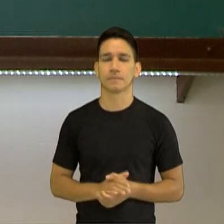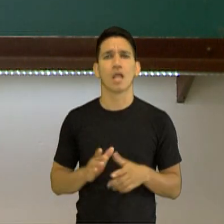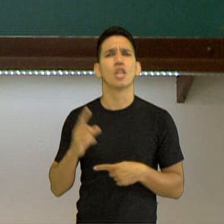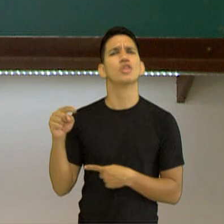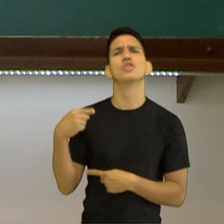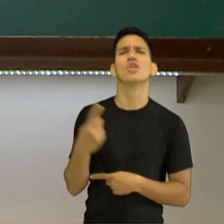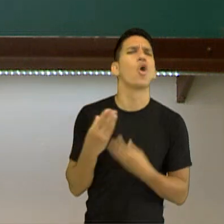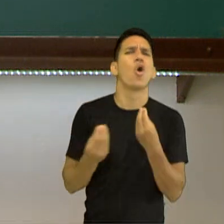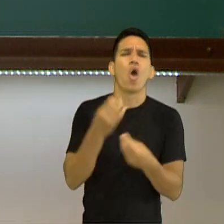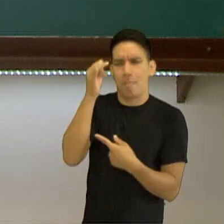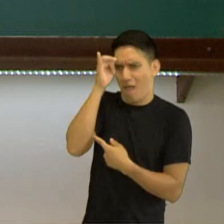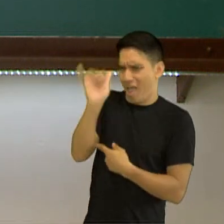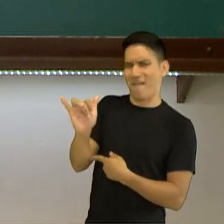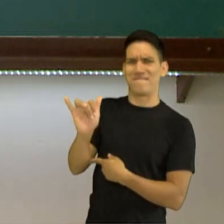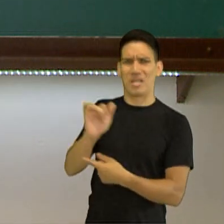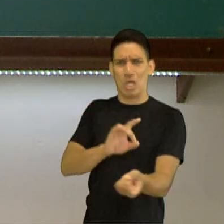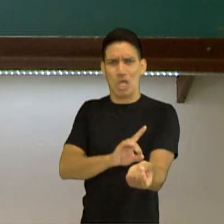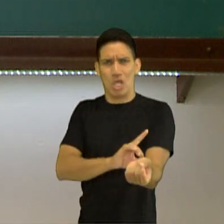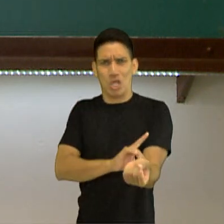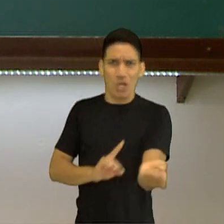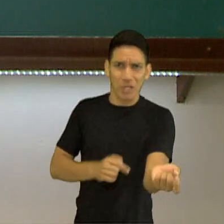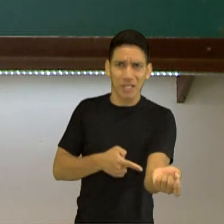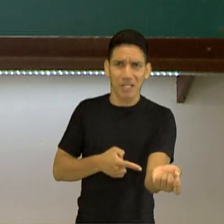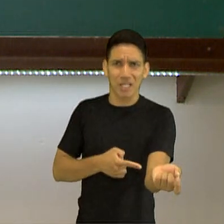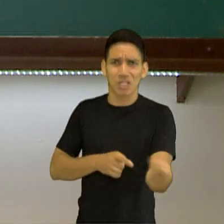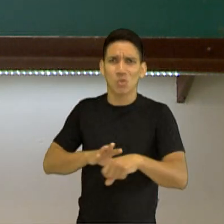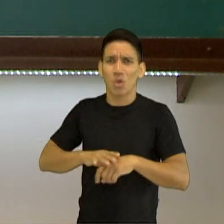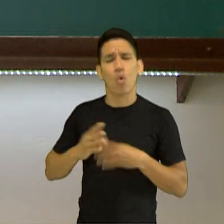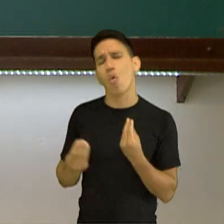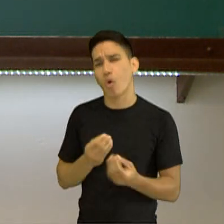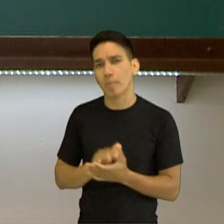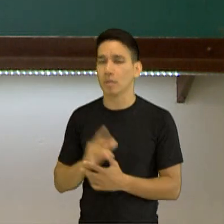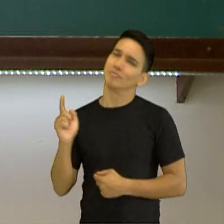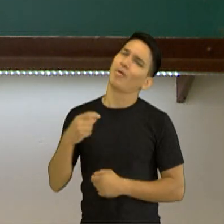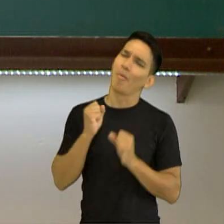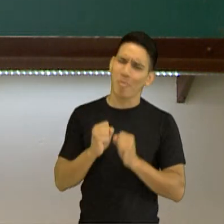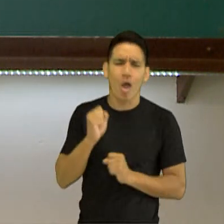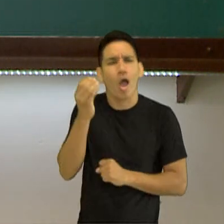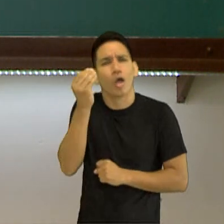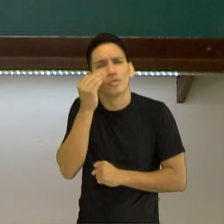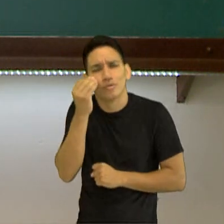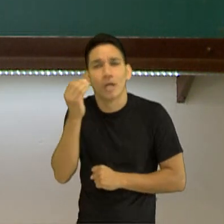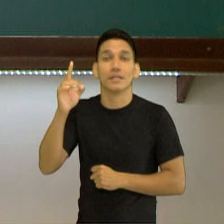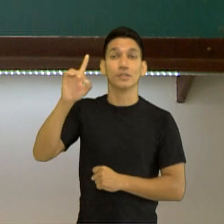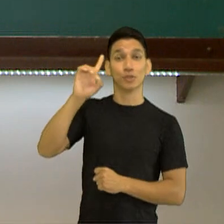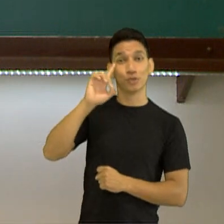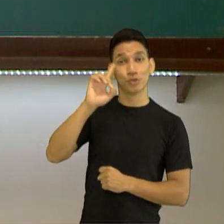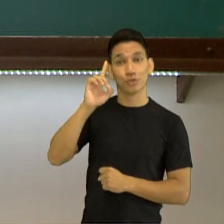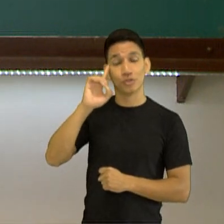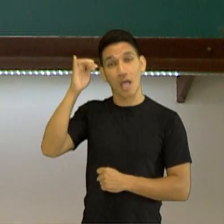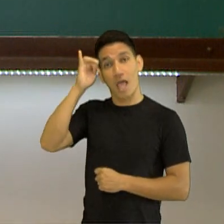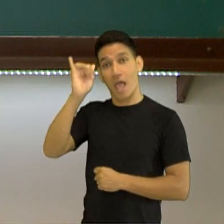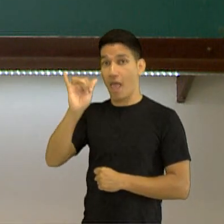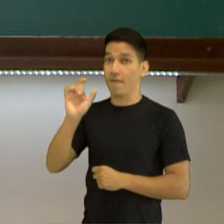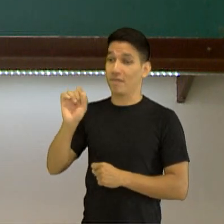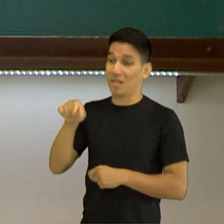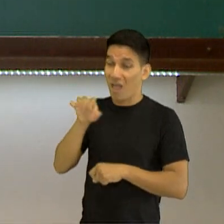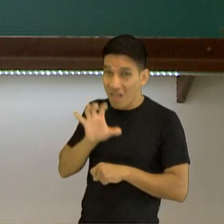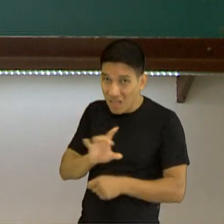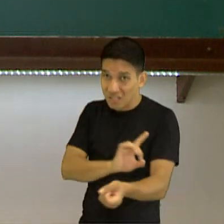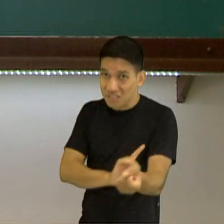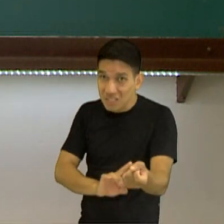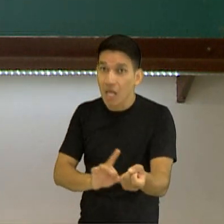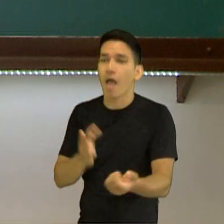nós, como evitamos essa doença? Nós podemos, com pequenas práticas diárias, evitar. Consumindo